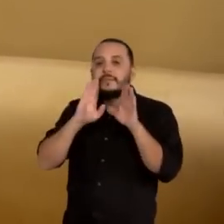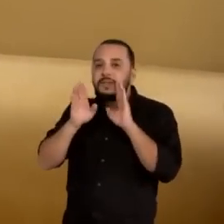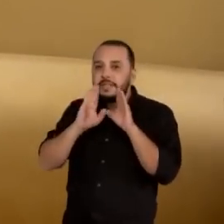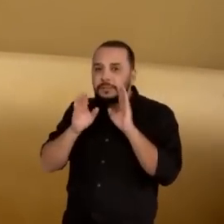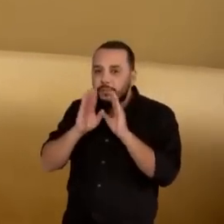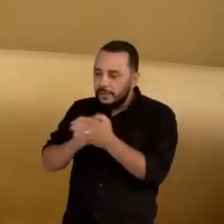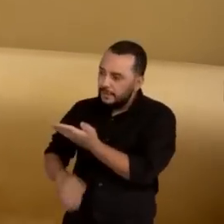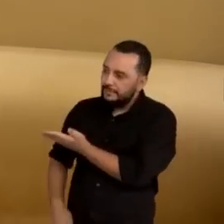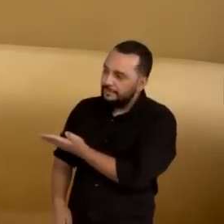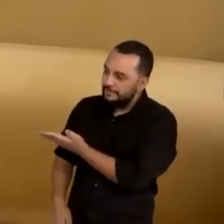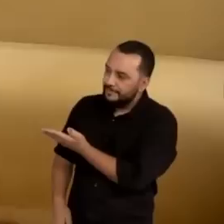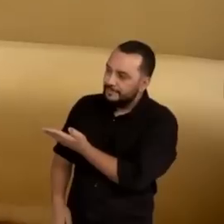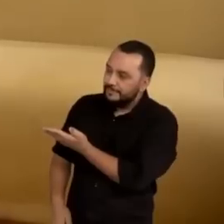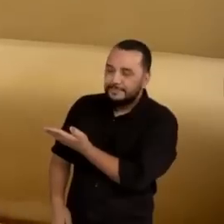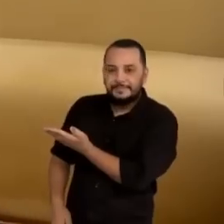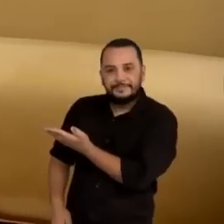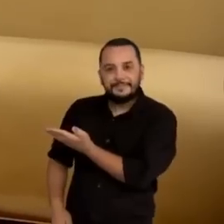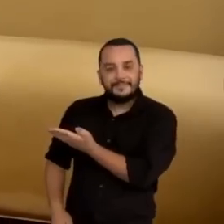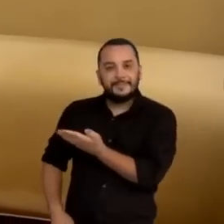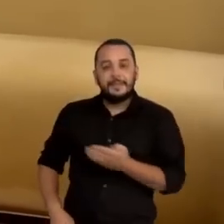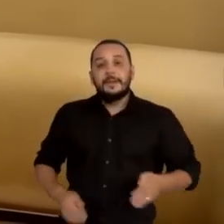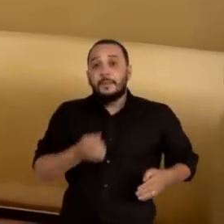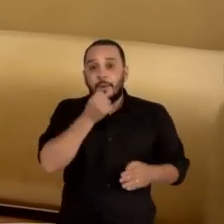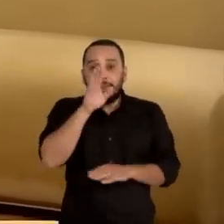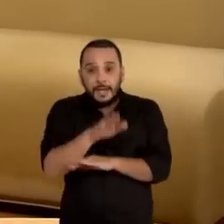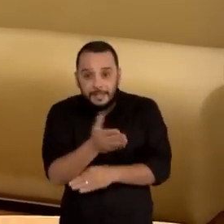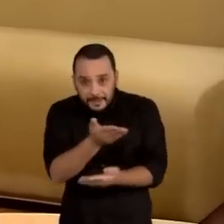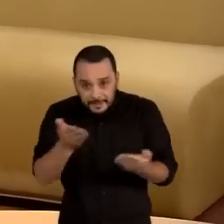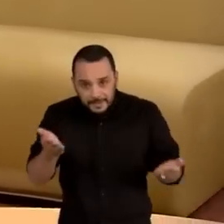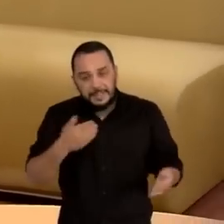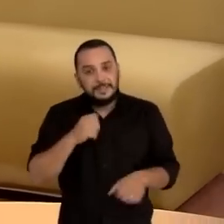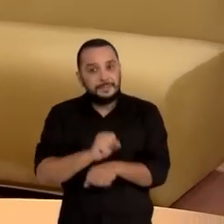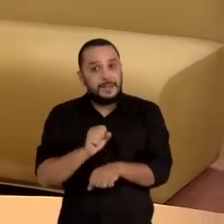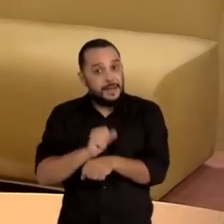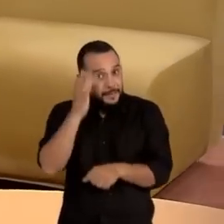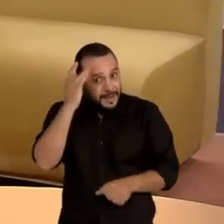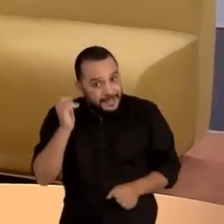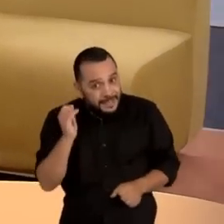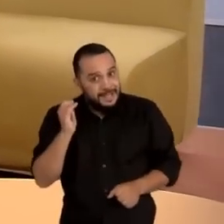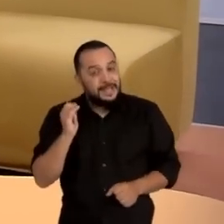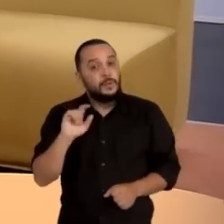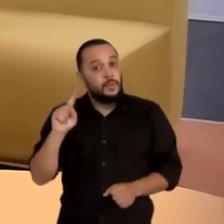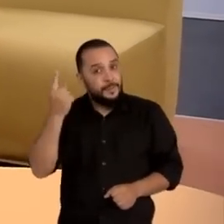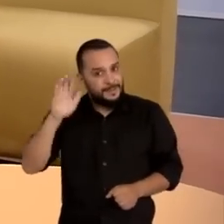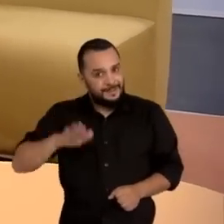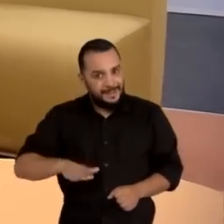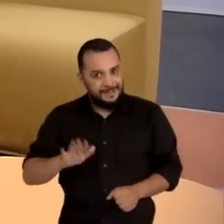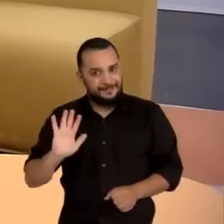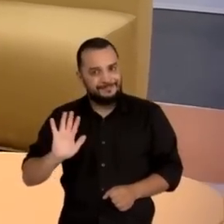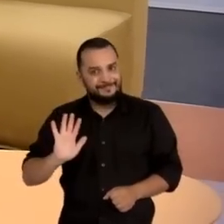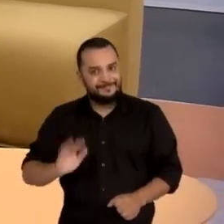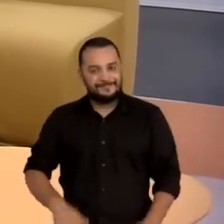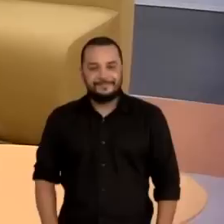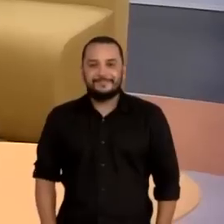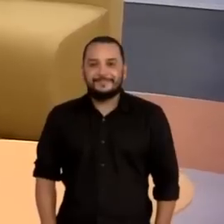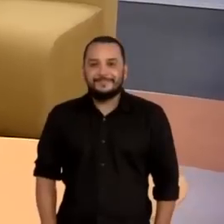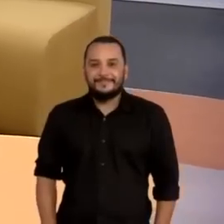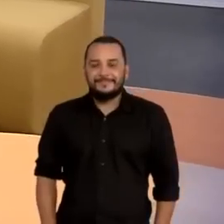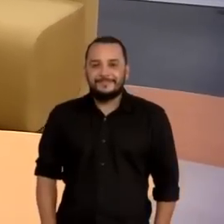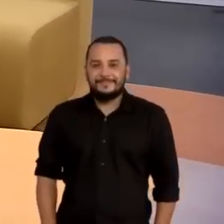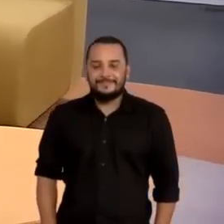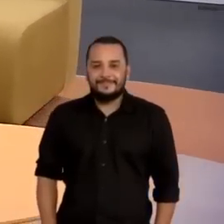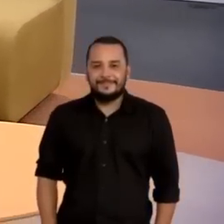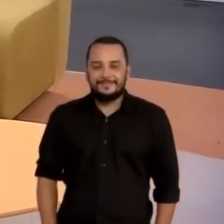pelo Jornalismo TV Cultura. Uma ótima tarde para você e eu te espero aqui amanhã à 1 da tarde. Até lá!